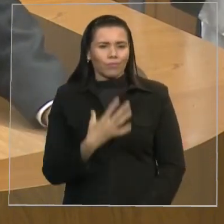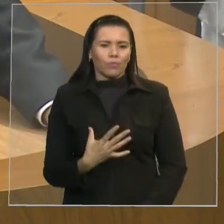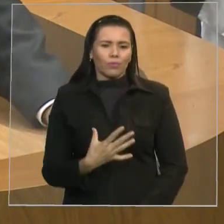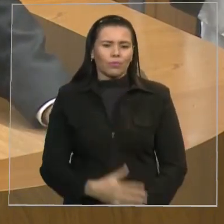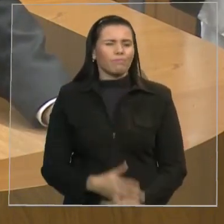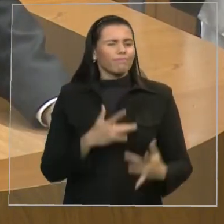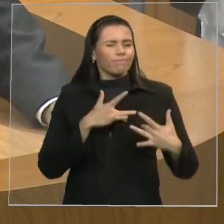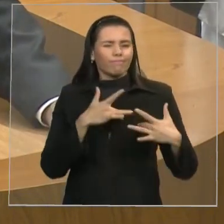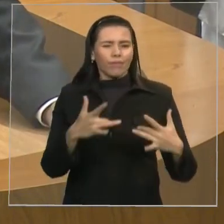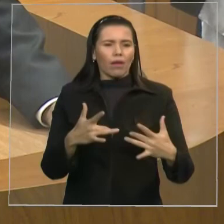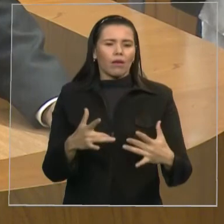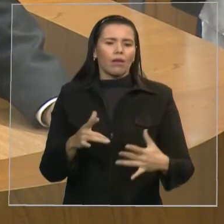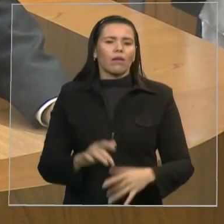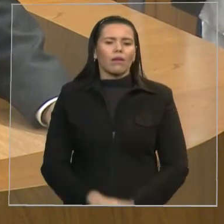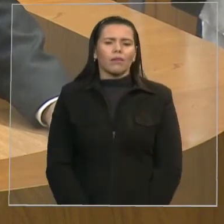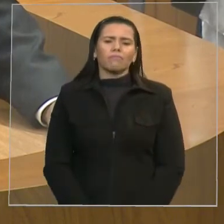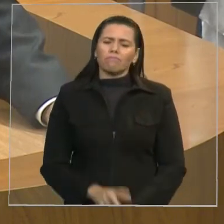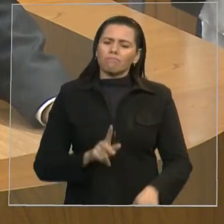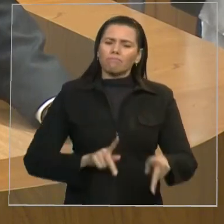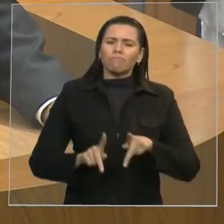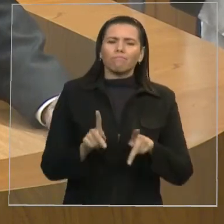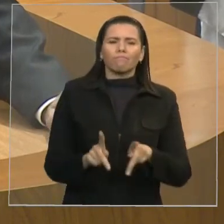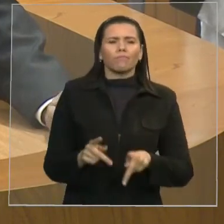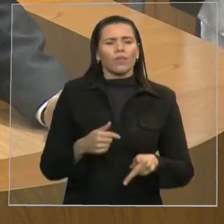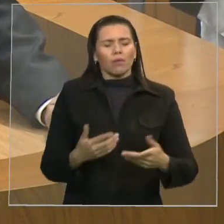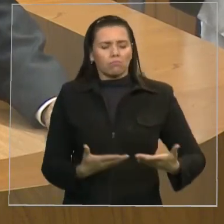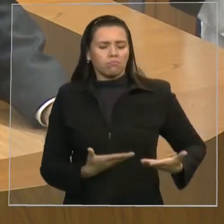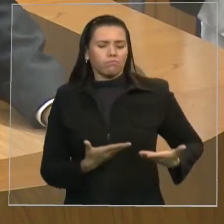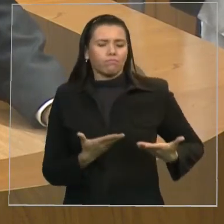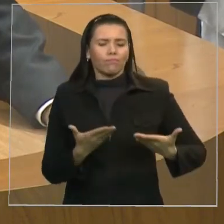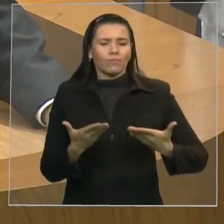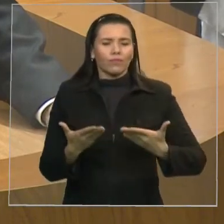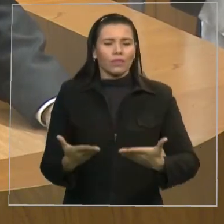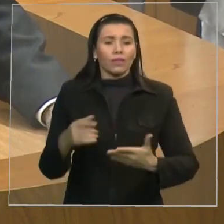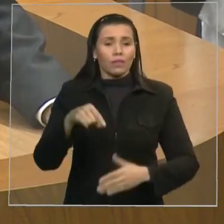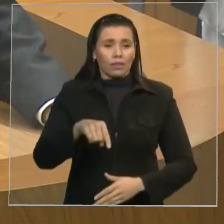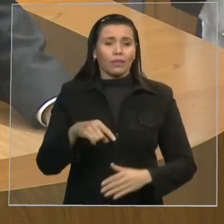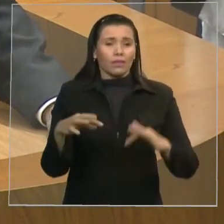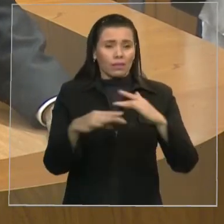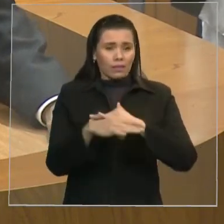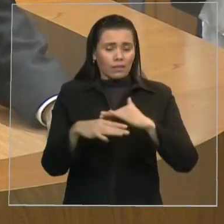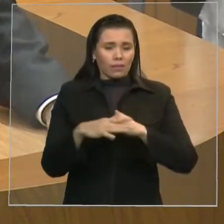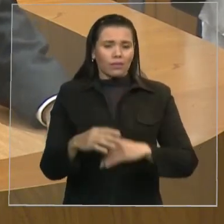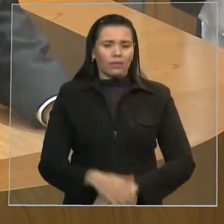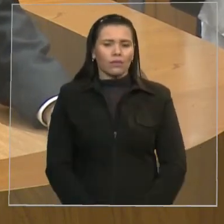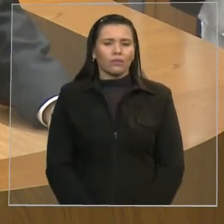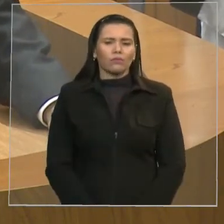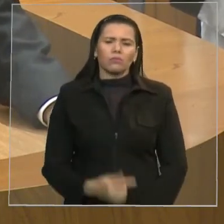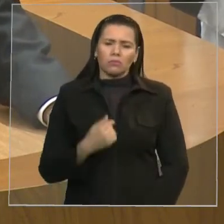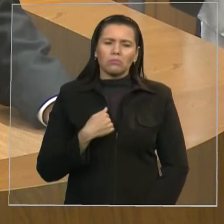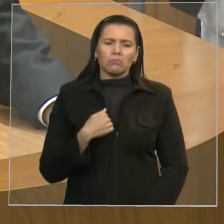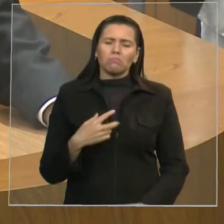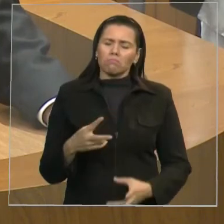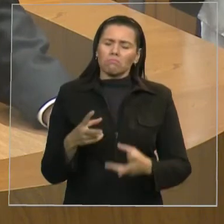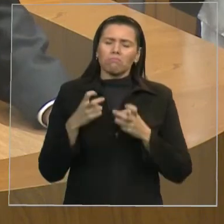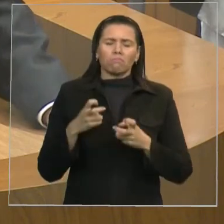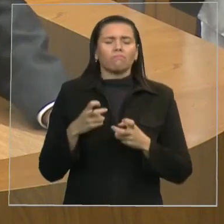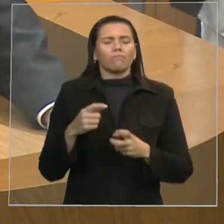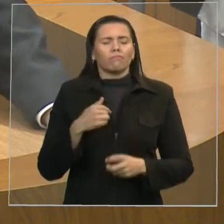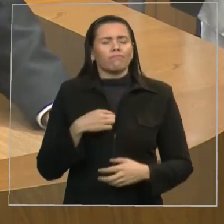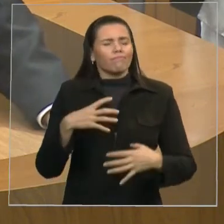também da receptividade que tivemos na cidade, fazendo com que essa cidade permaneça sempre no